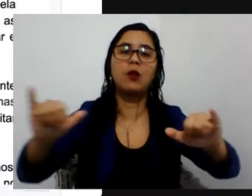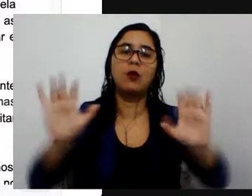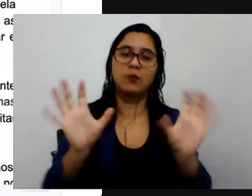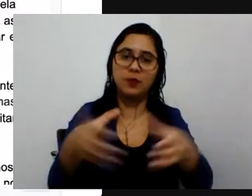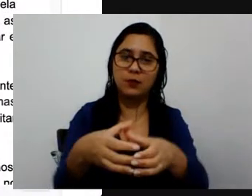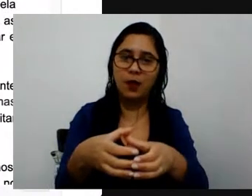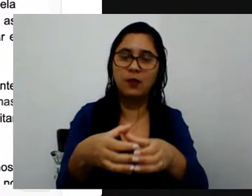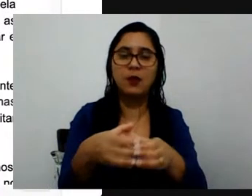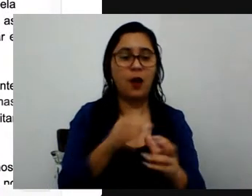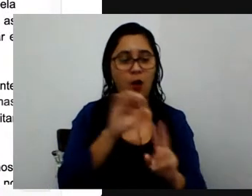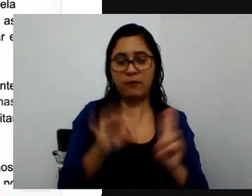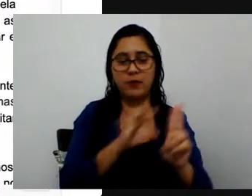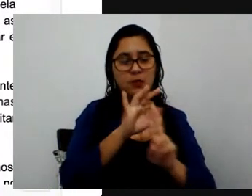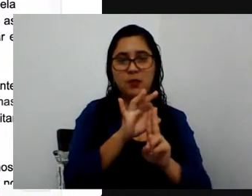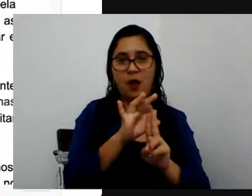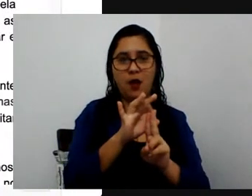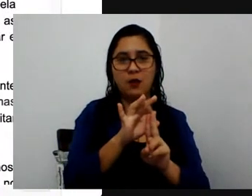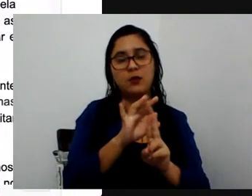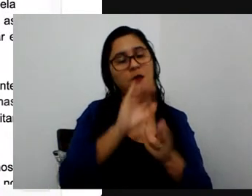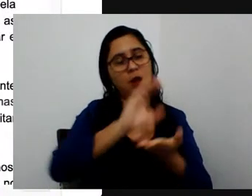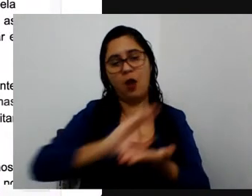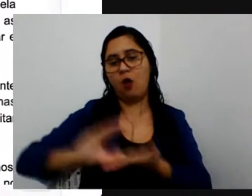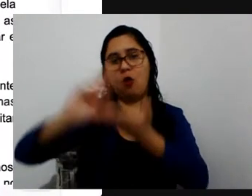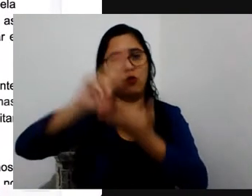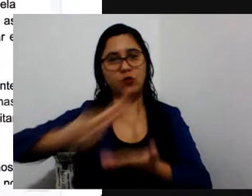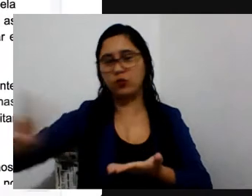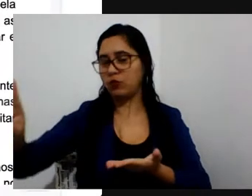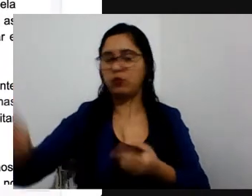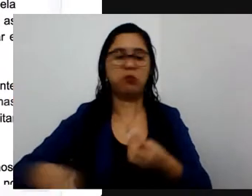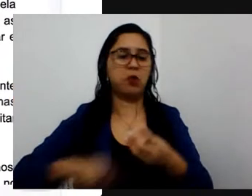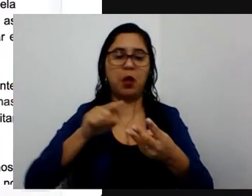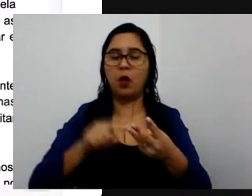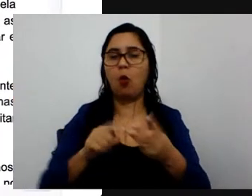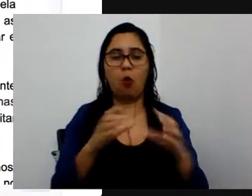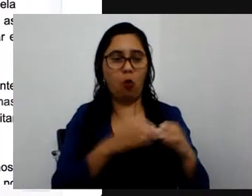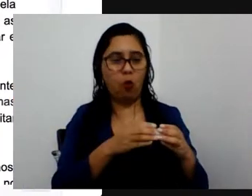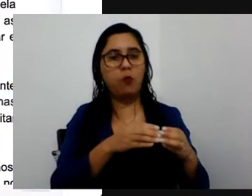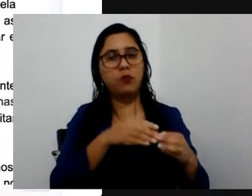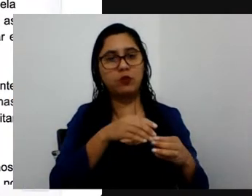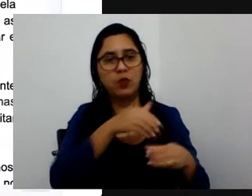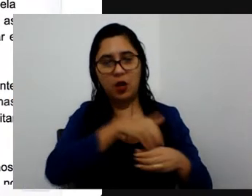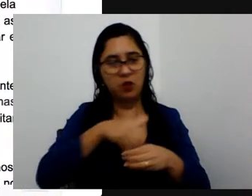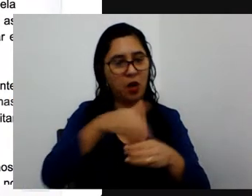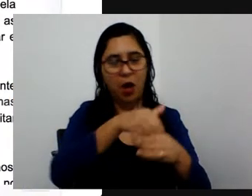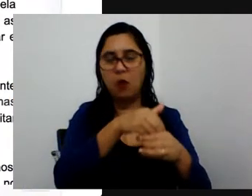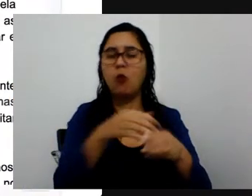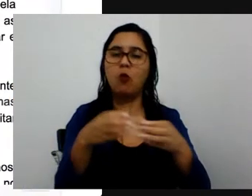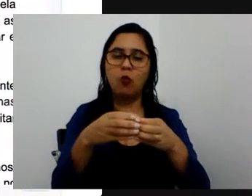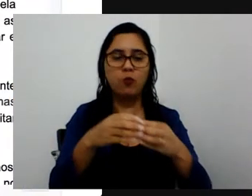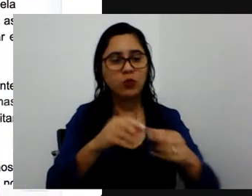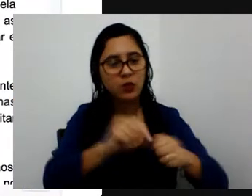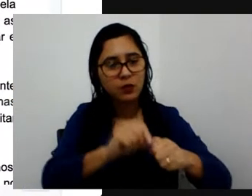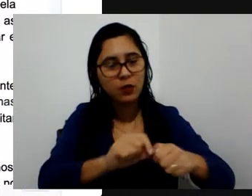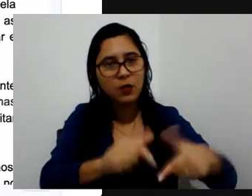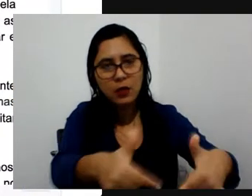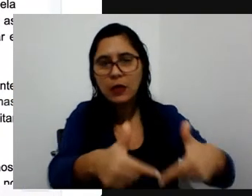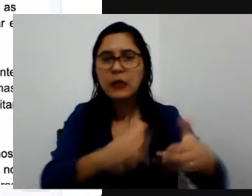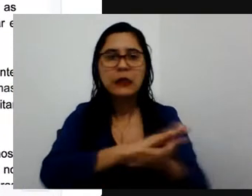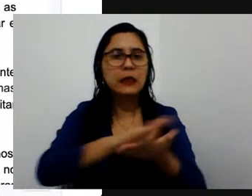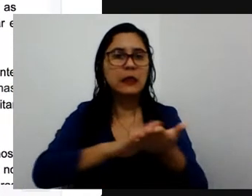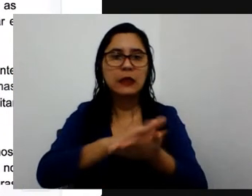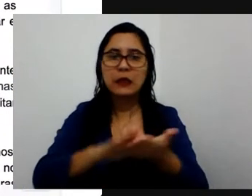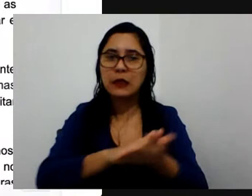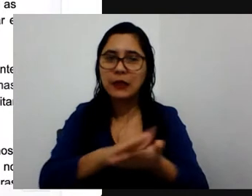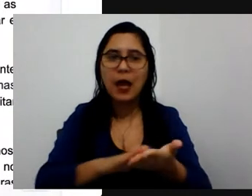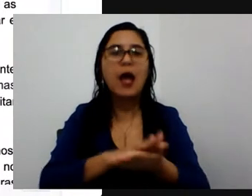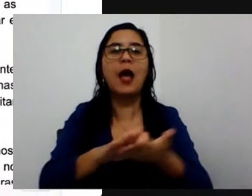à Universidade, ao CONSUNE, à Comissão Técnico-Executiva ou à Comissão Eleitoral qualquer responsabilidade pelo